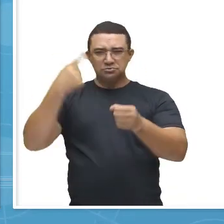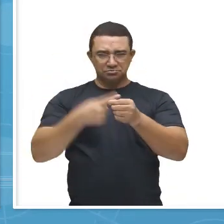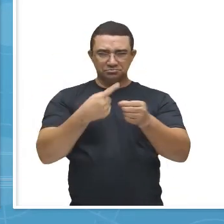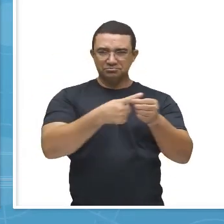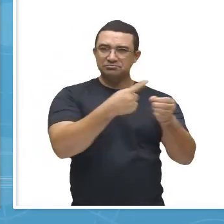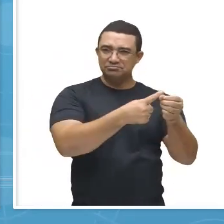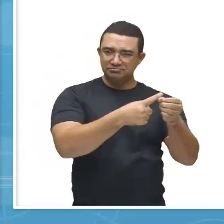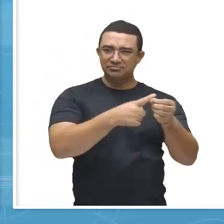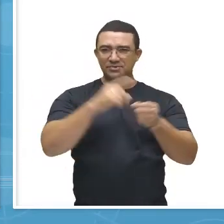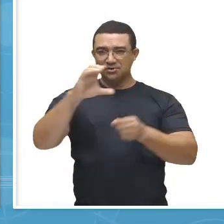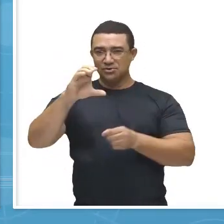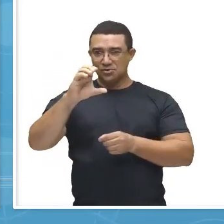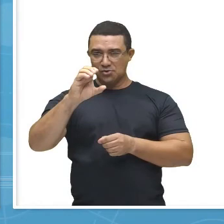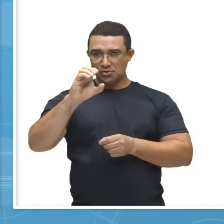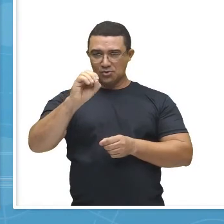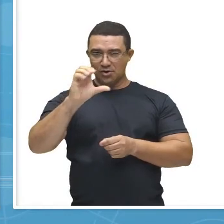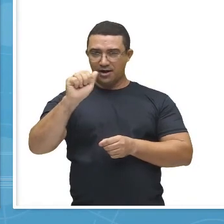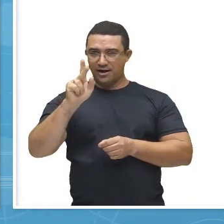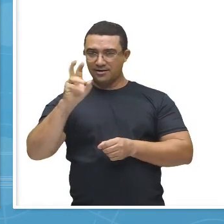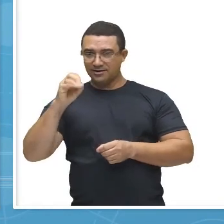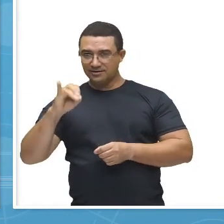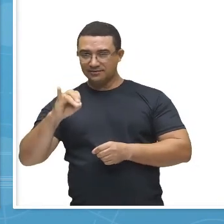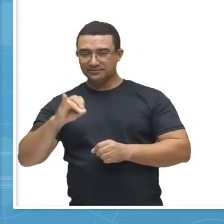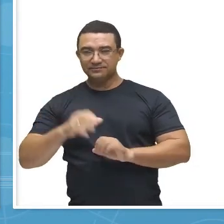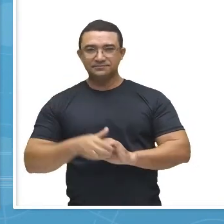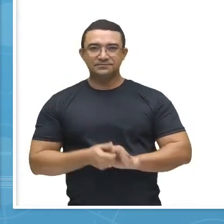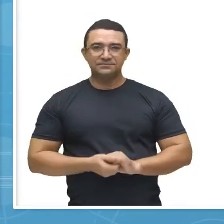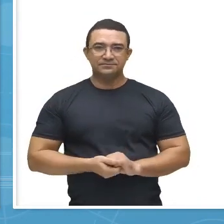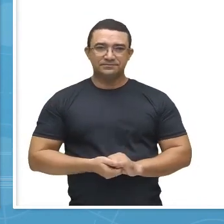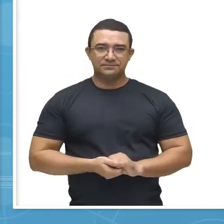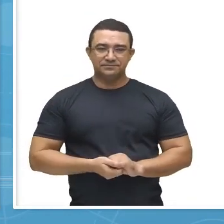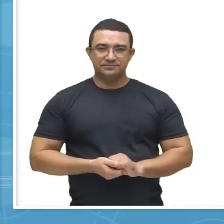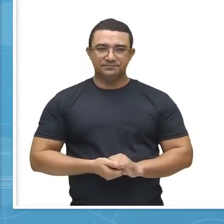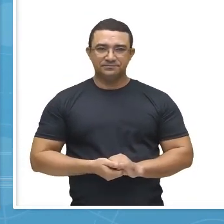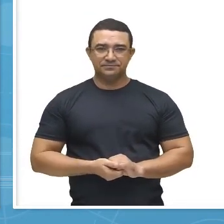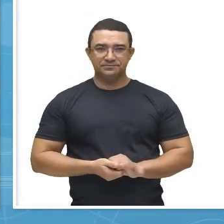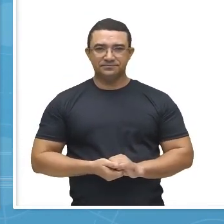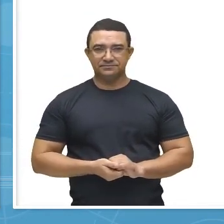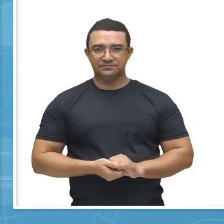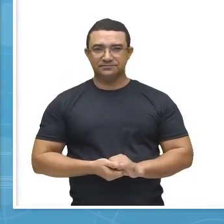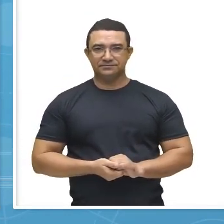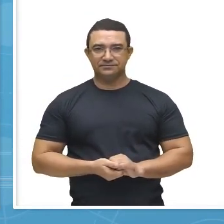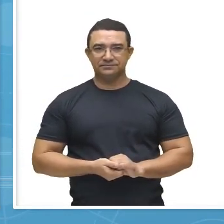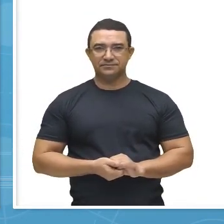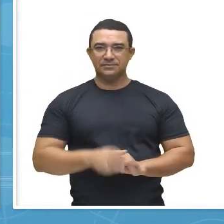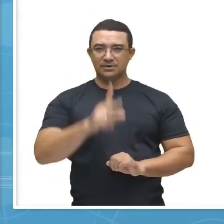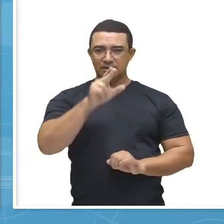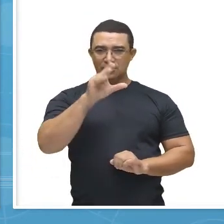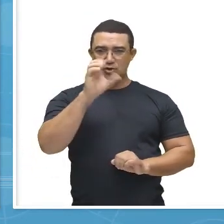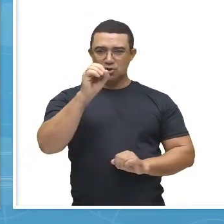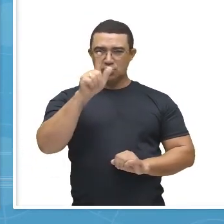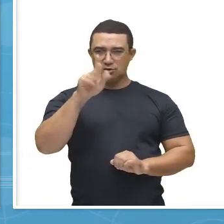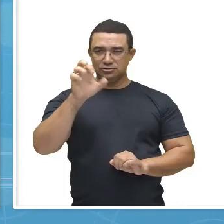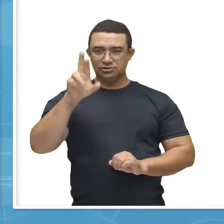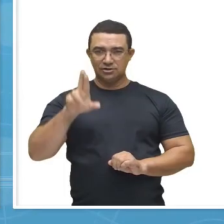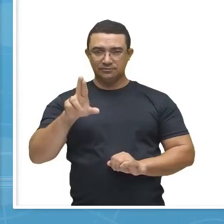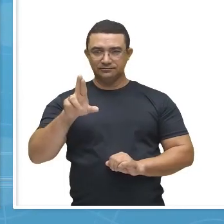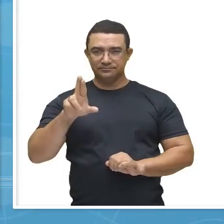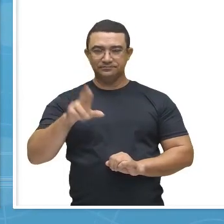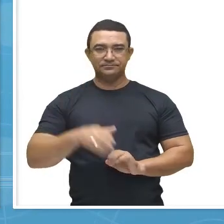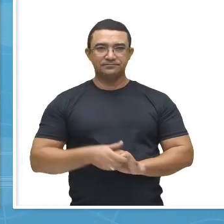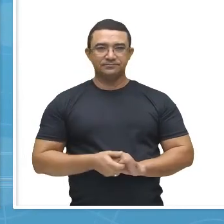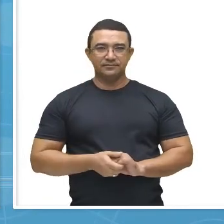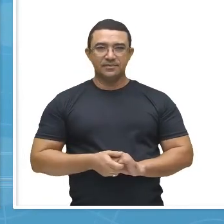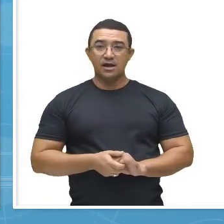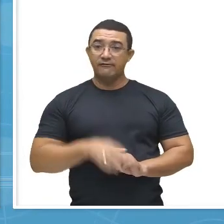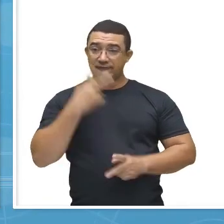uma terra maravilhosa, junto com o Rio Preto da Eva, todo o pessoal, né? Vamos lá, então. O Roger, lá da Escola Benjamin Magalhães Barata,